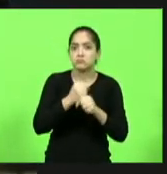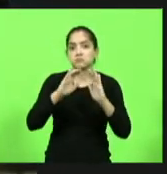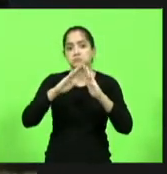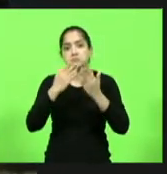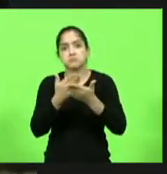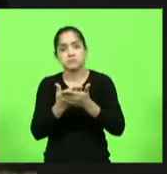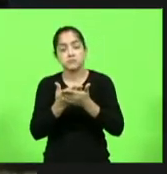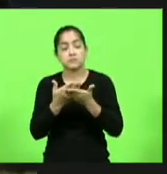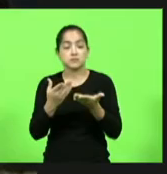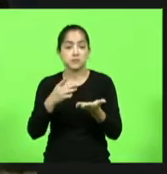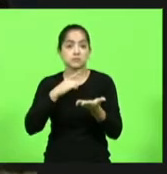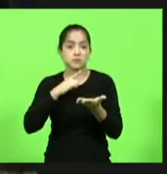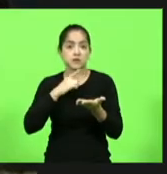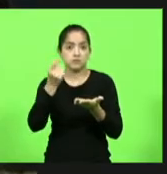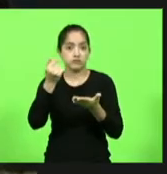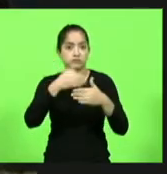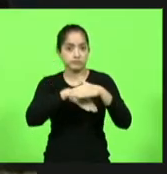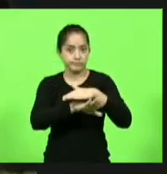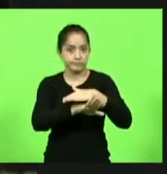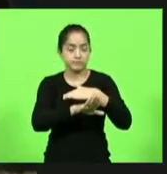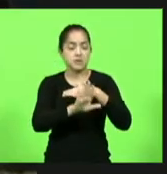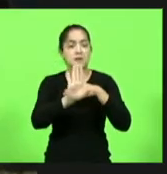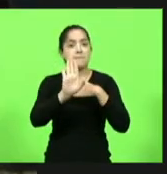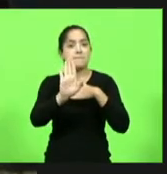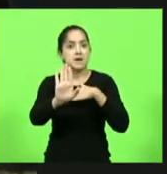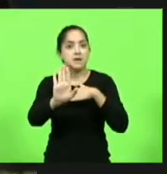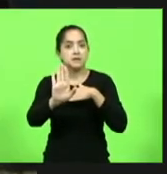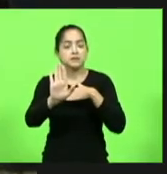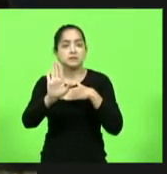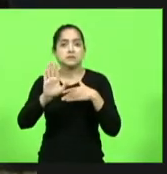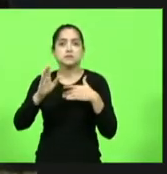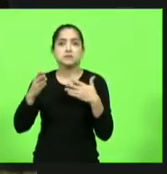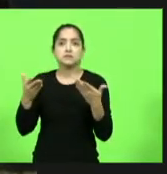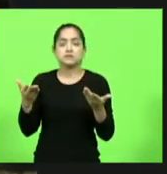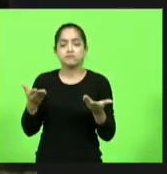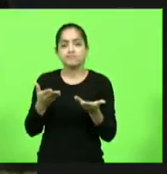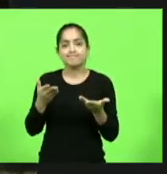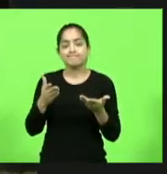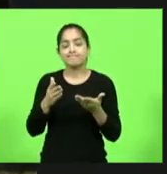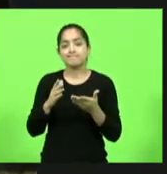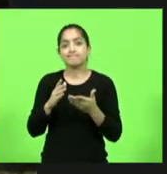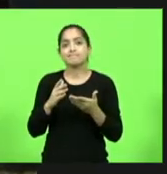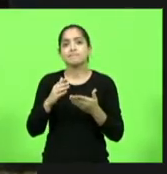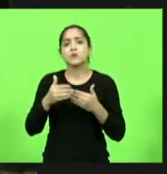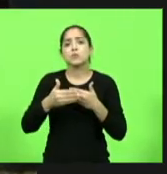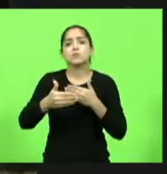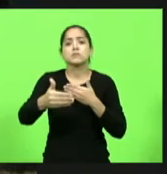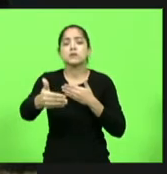Estado tem dinheiro agora, mas eu me assusto com o futuro.